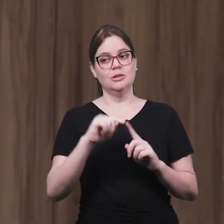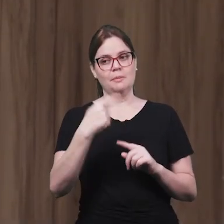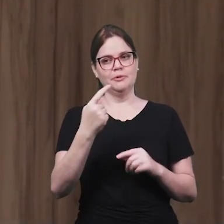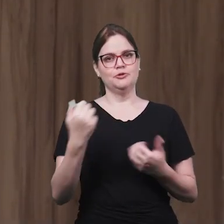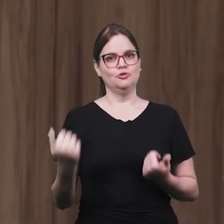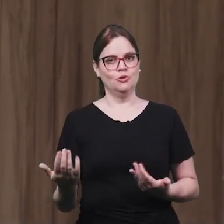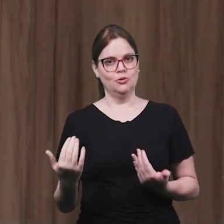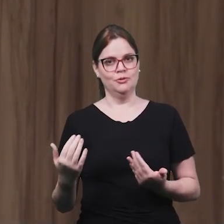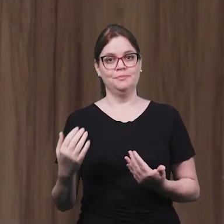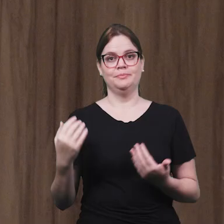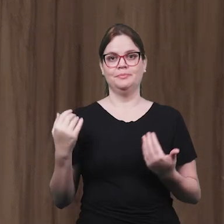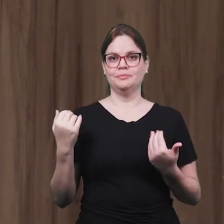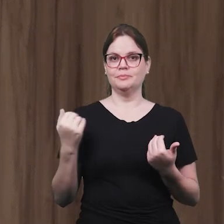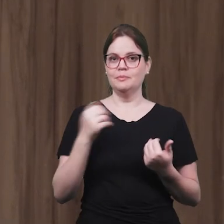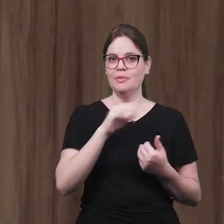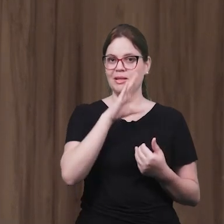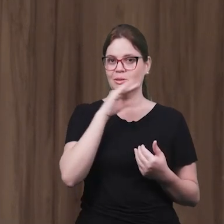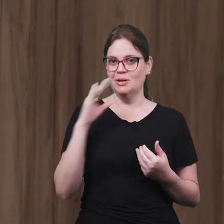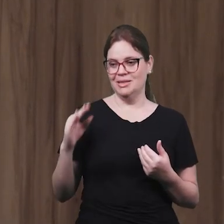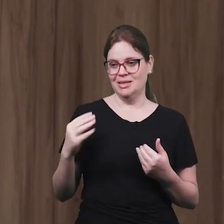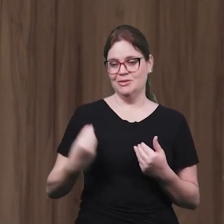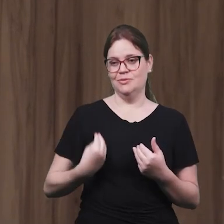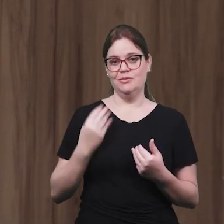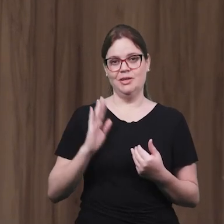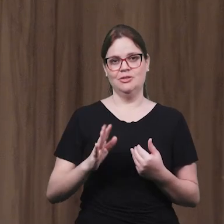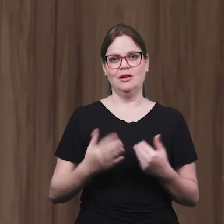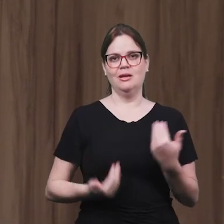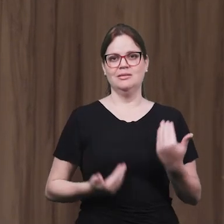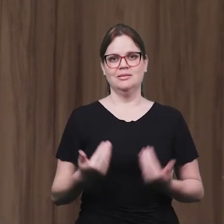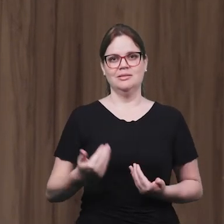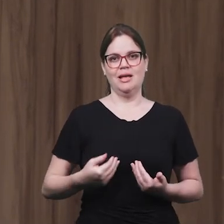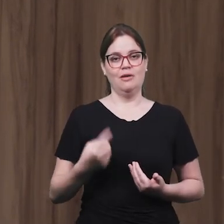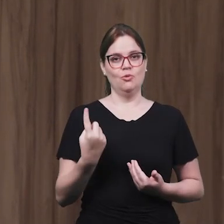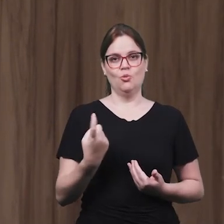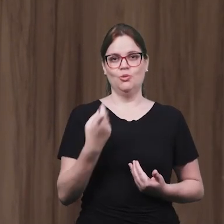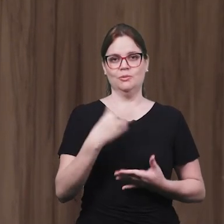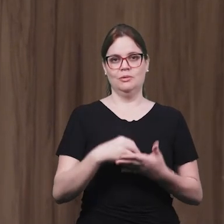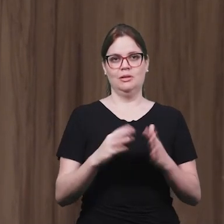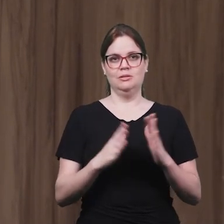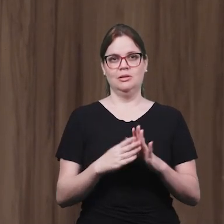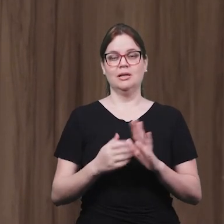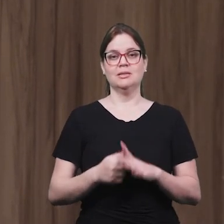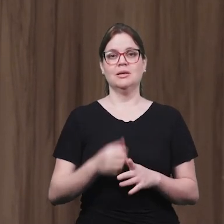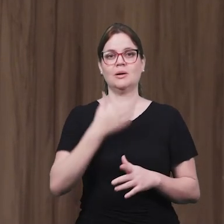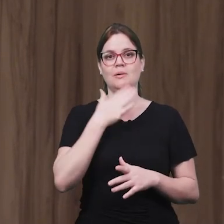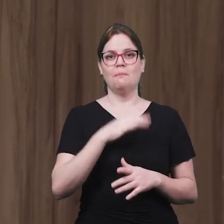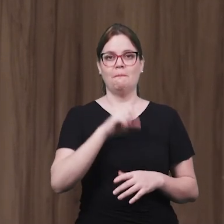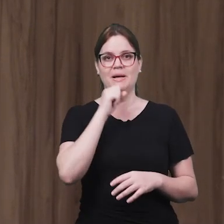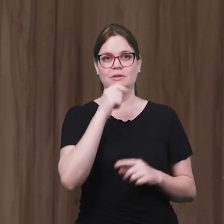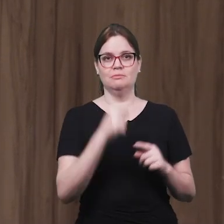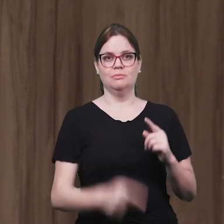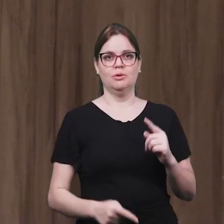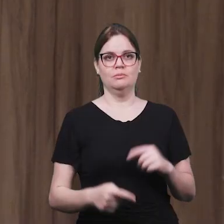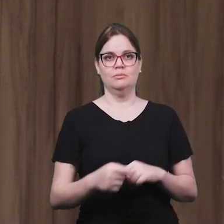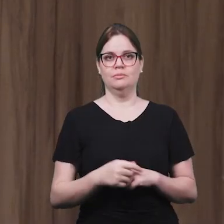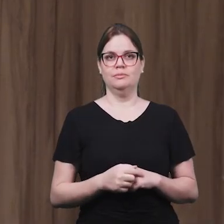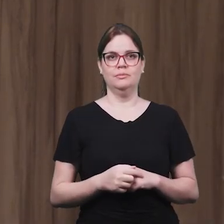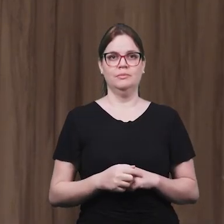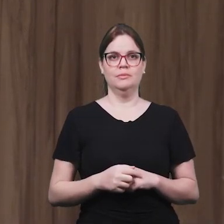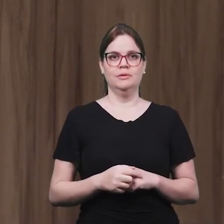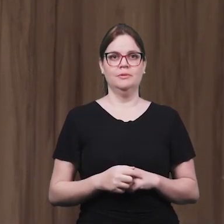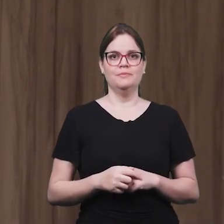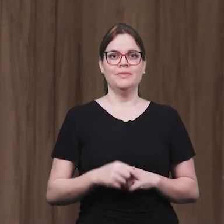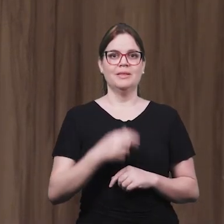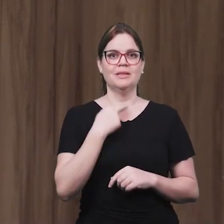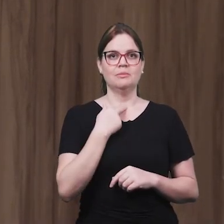dividido desde adolescente, que o pai chega proibido, quando ele vai visitar o pai, de levar